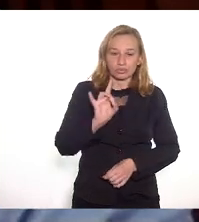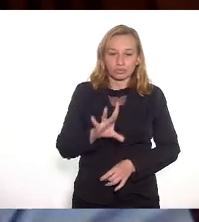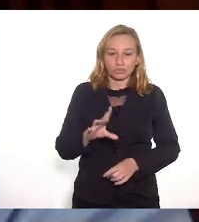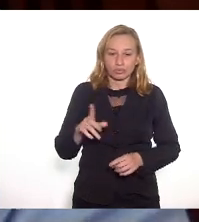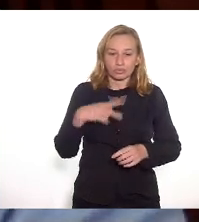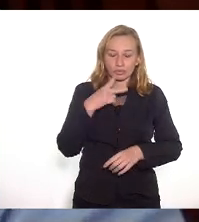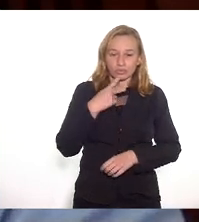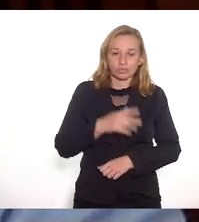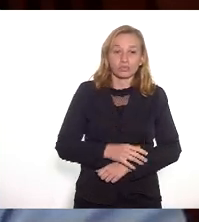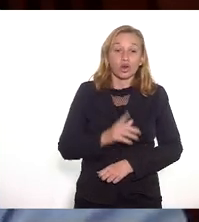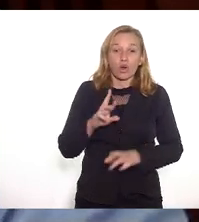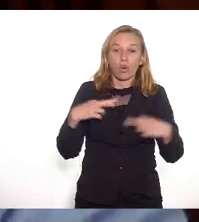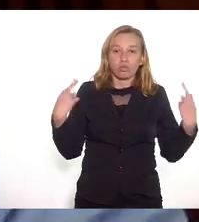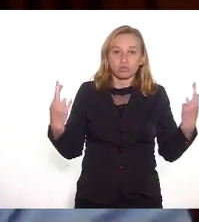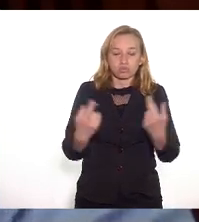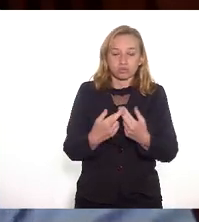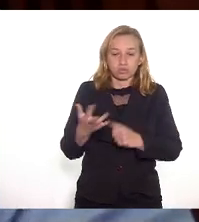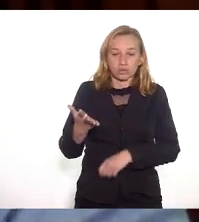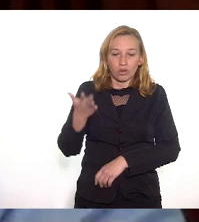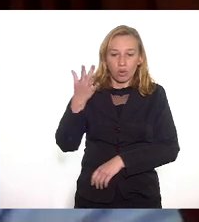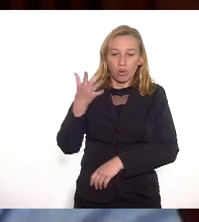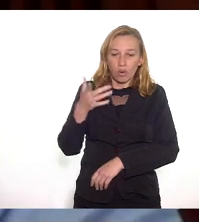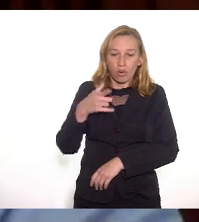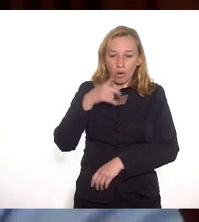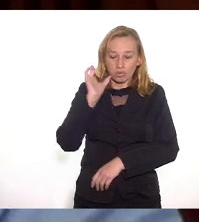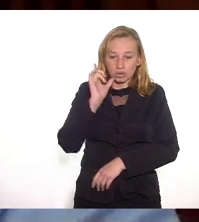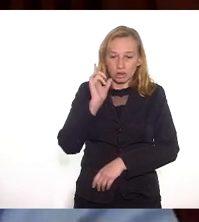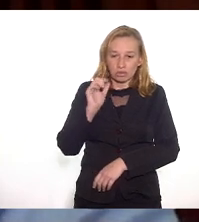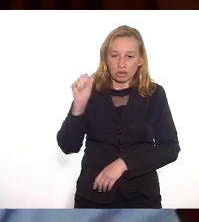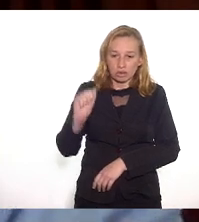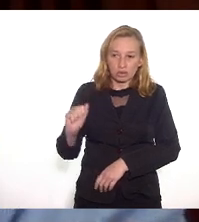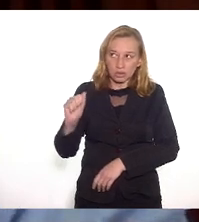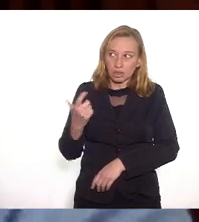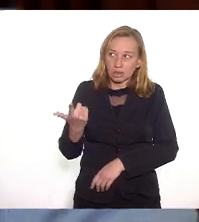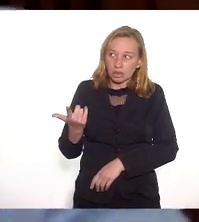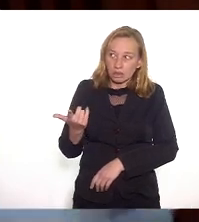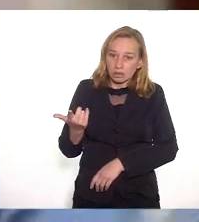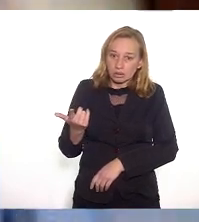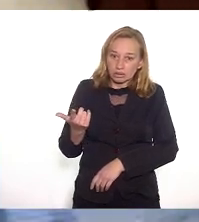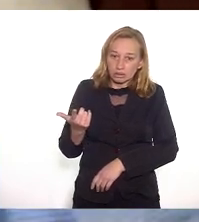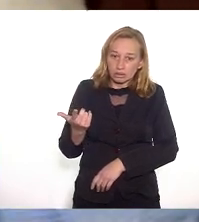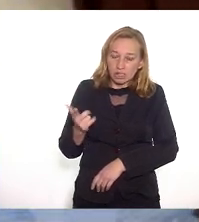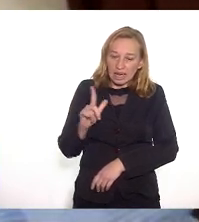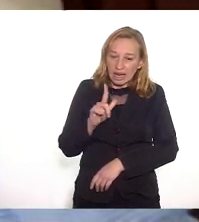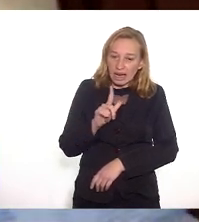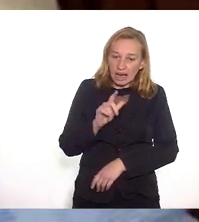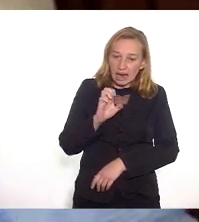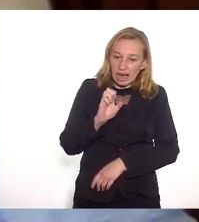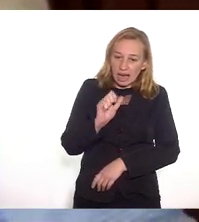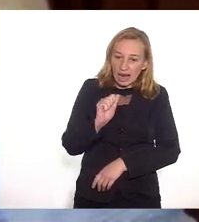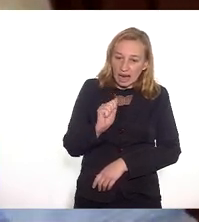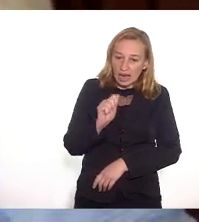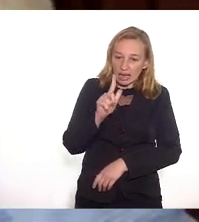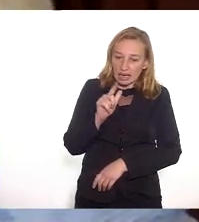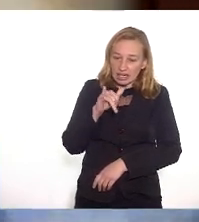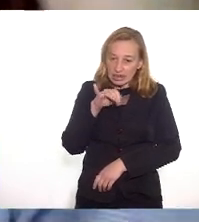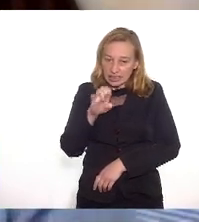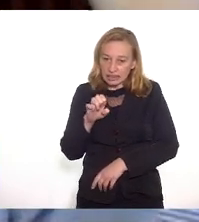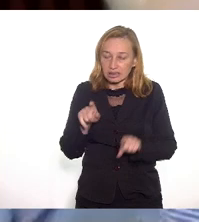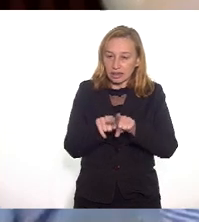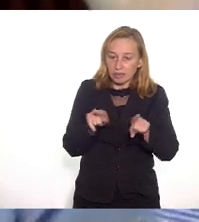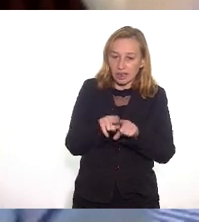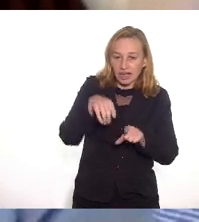me reuni com a assessoria da inclusive a nossa Aline, querida Aline, e a Milena também,